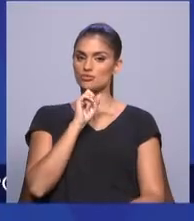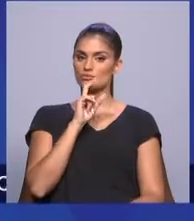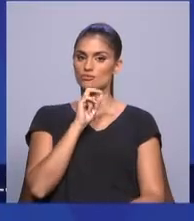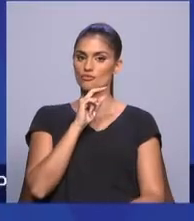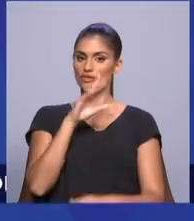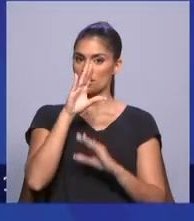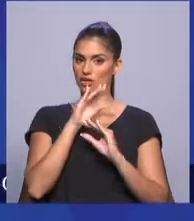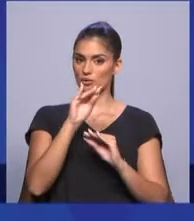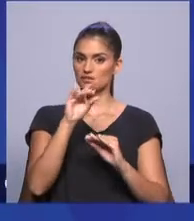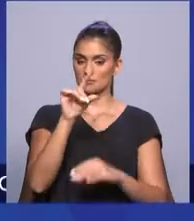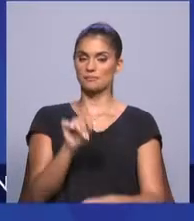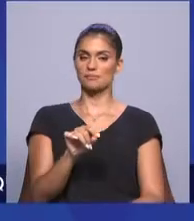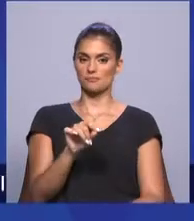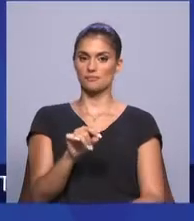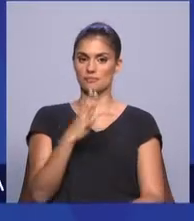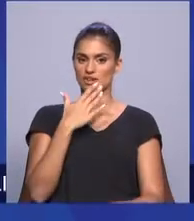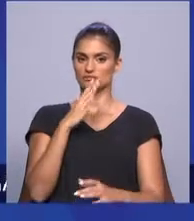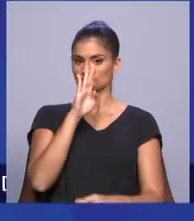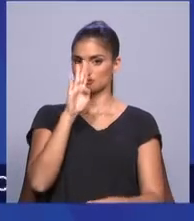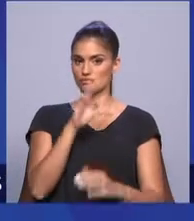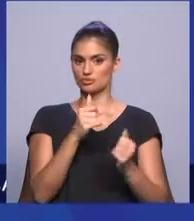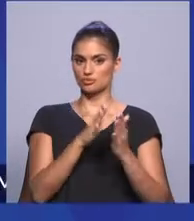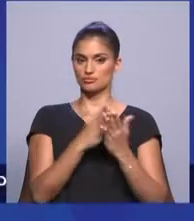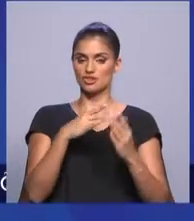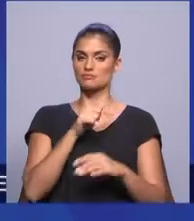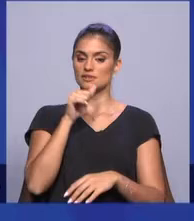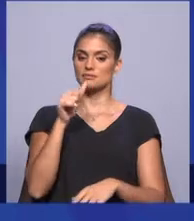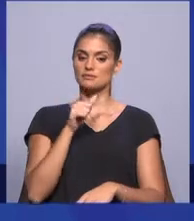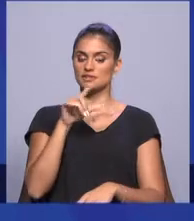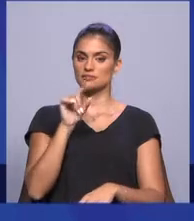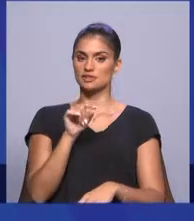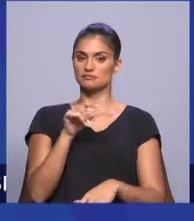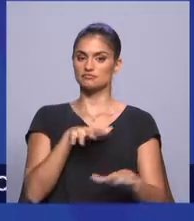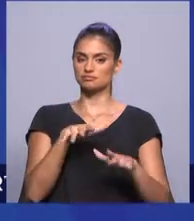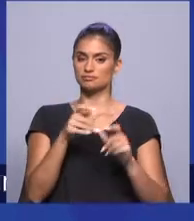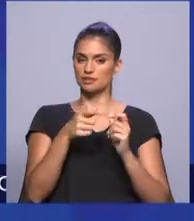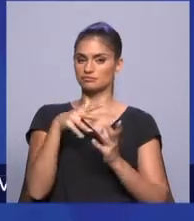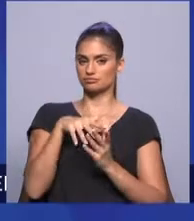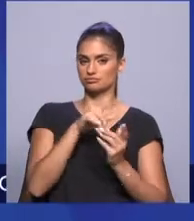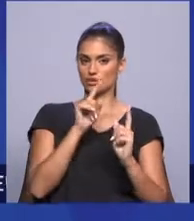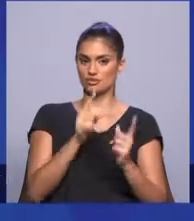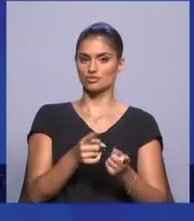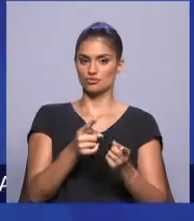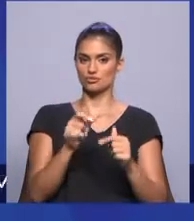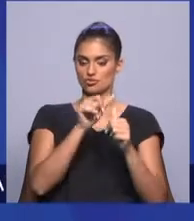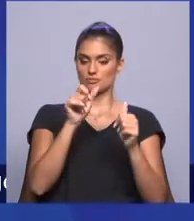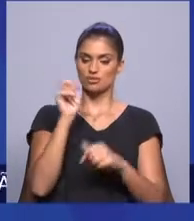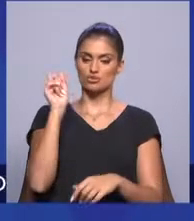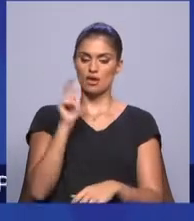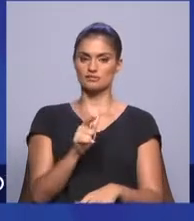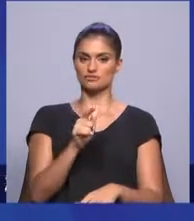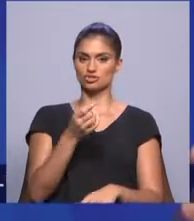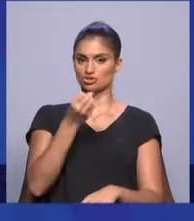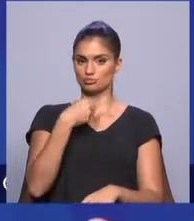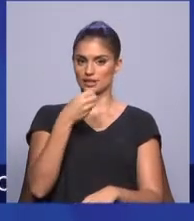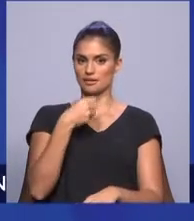na Lua também, parece que já sabíamos tudo, afinal não, e também turbulência junto à Terra no início do nosso sistema solar. Explica-me